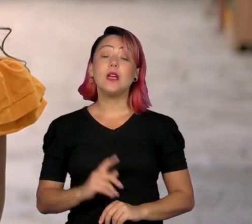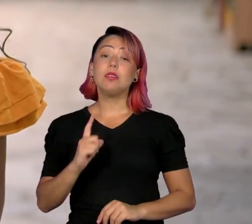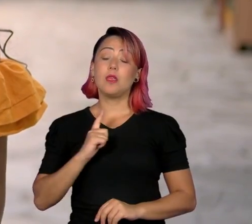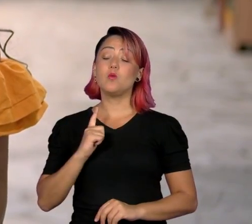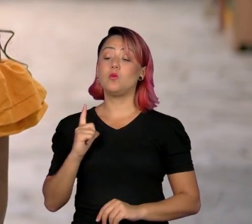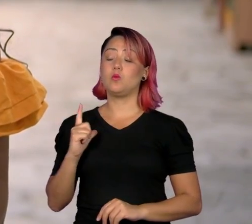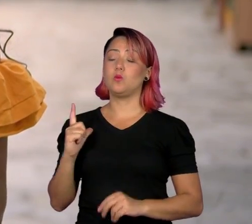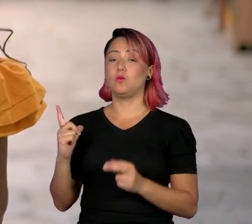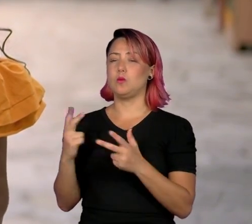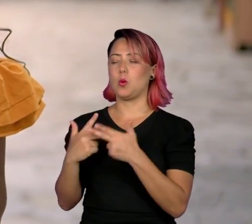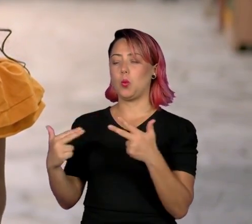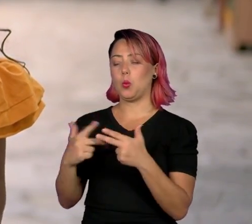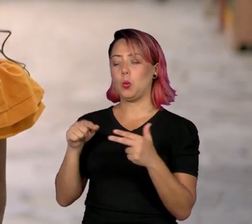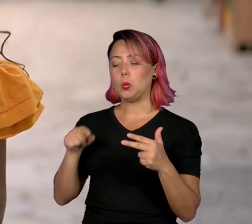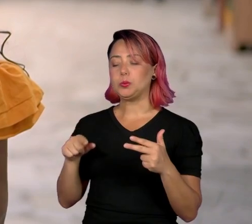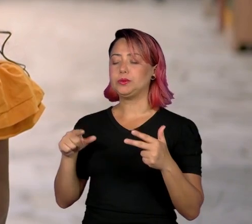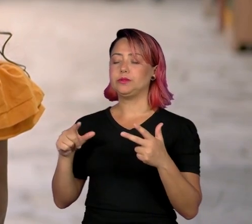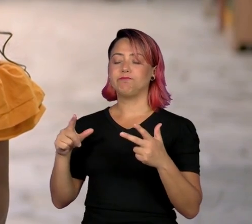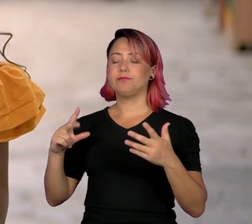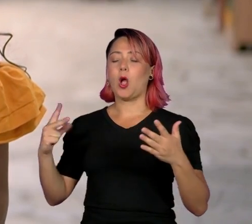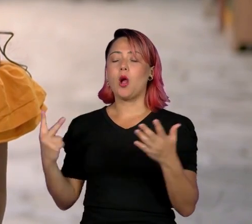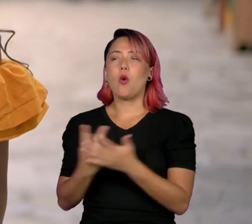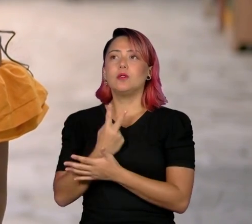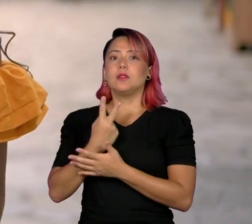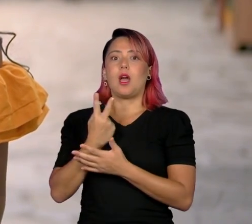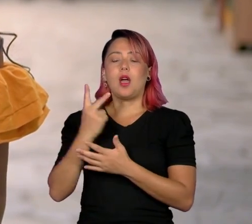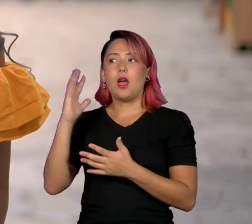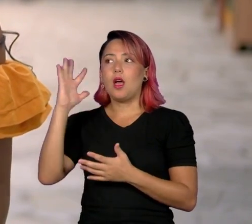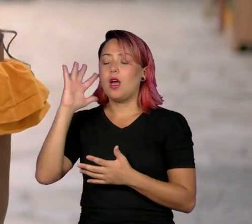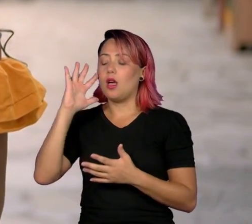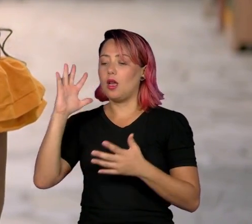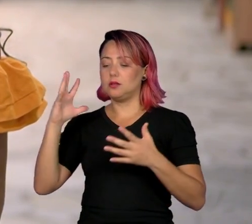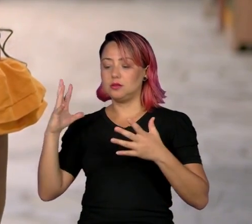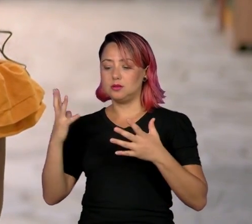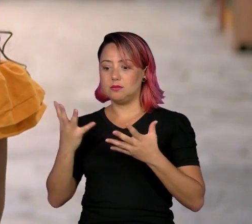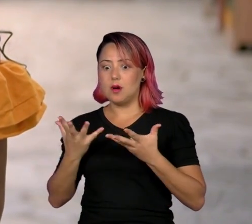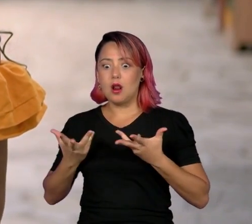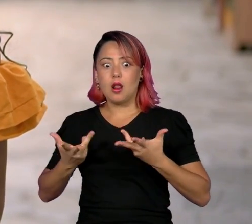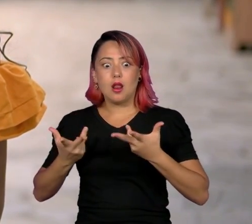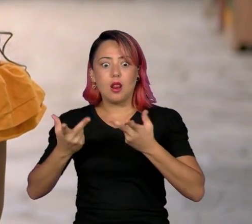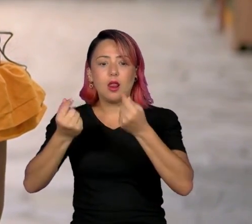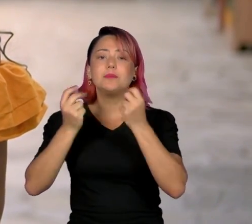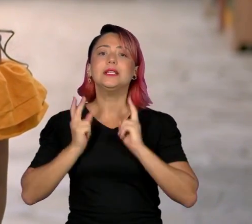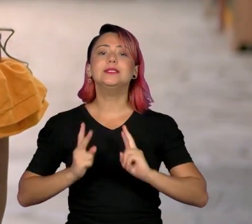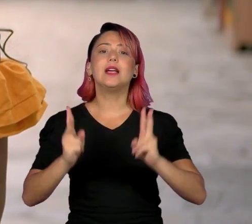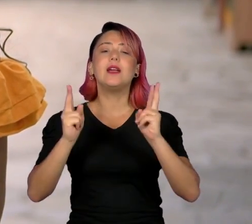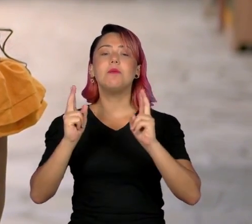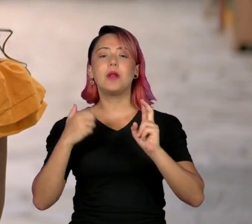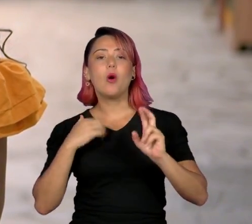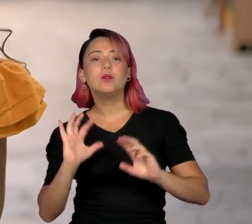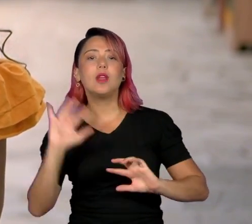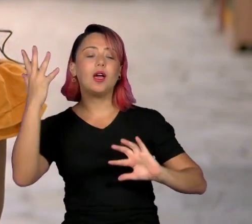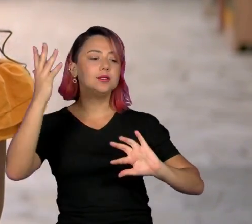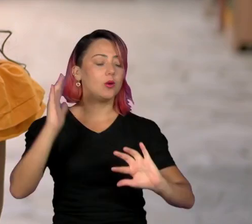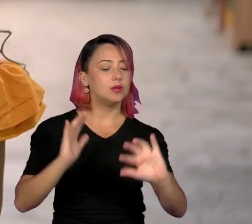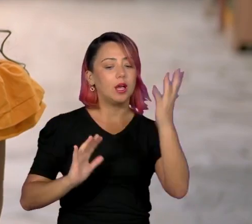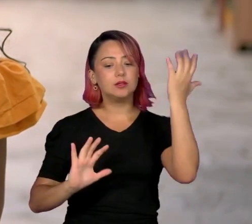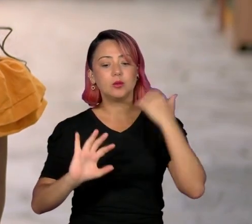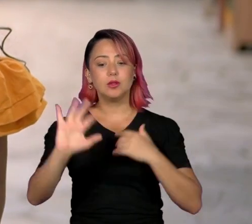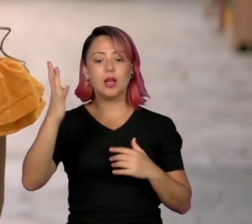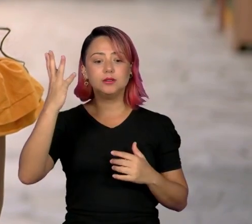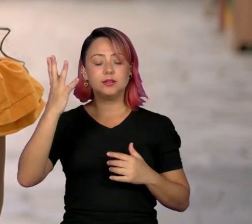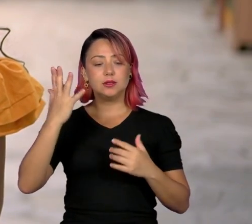dia eu vivo coisas muito maravilhosas, muito incríveis, e todas as vezes que eu tô presente nessas cenas, eu me lembro da minha